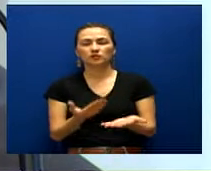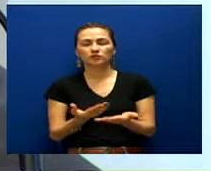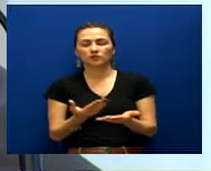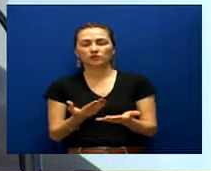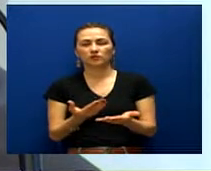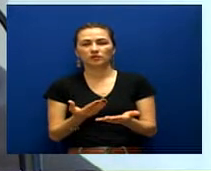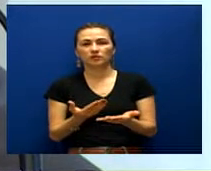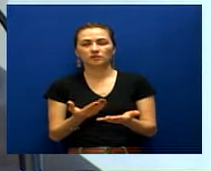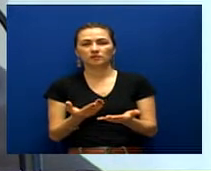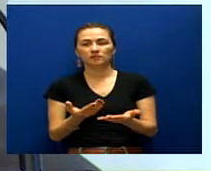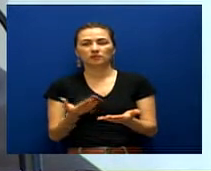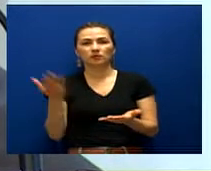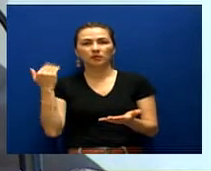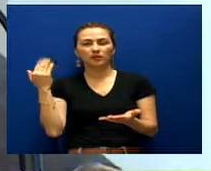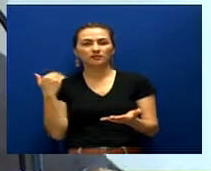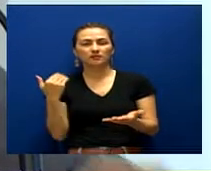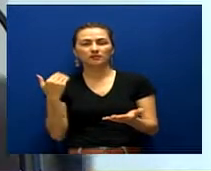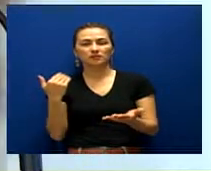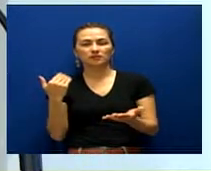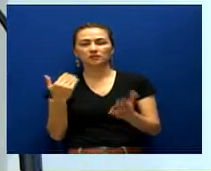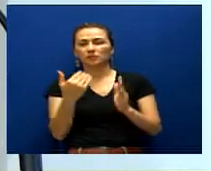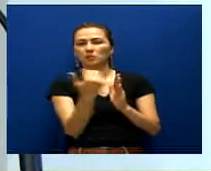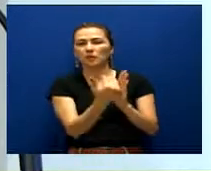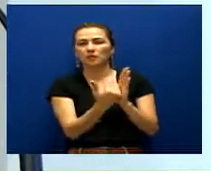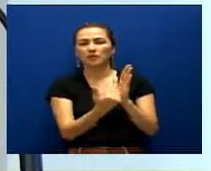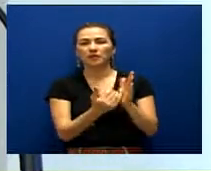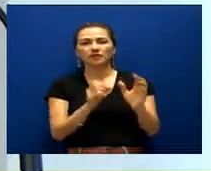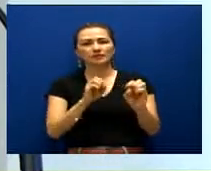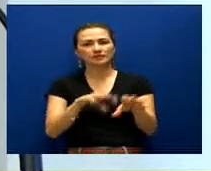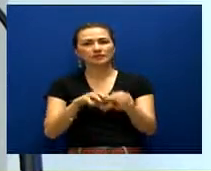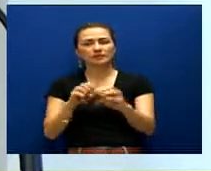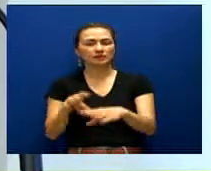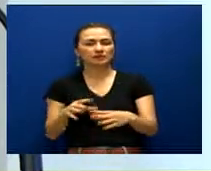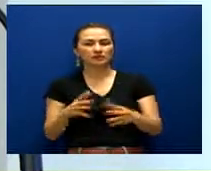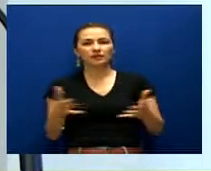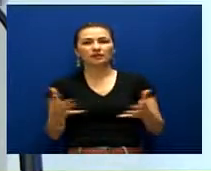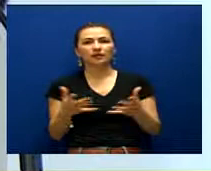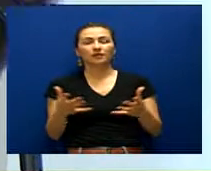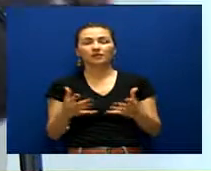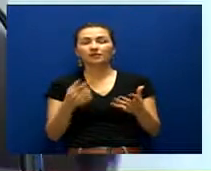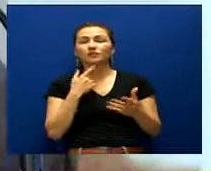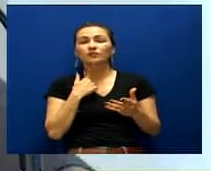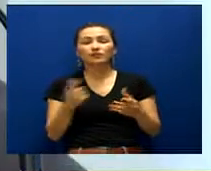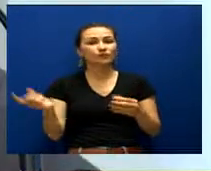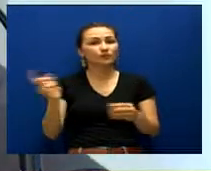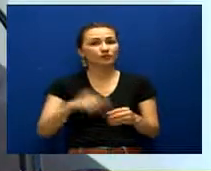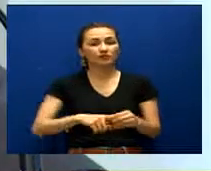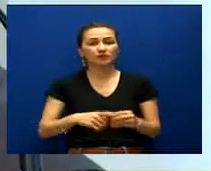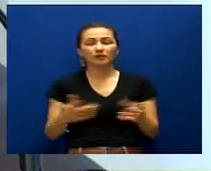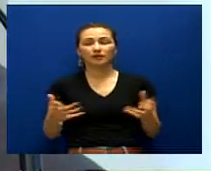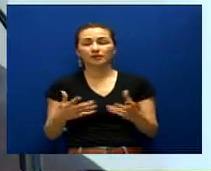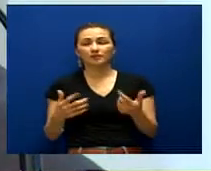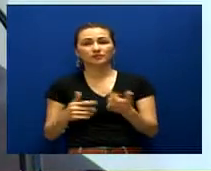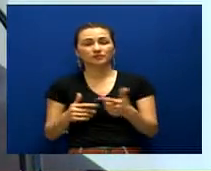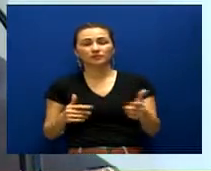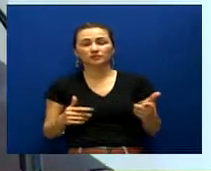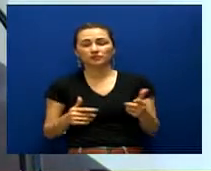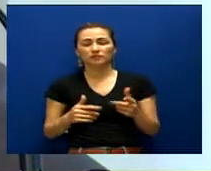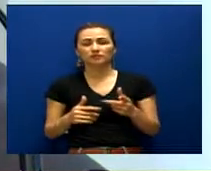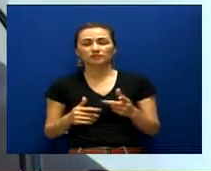quando ensinavam as matérias apenas. Felizmente, uma parte de alguns